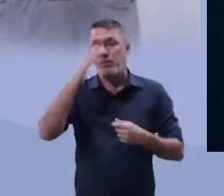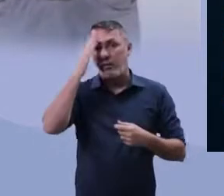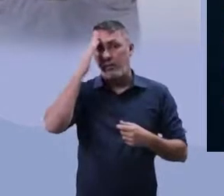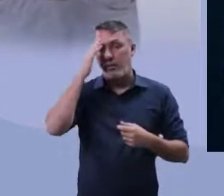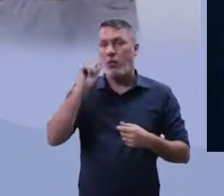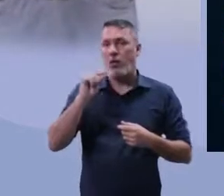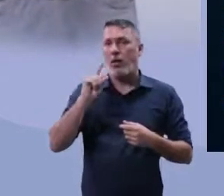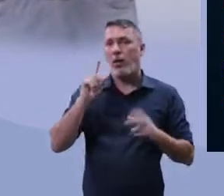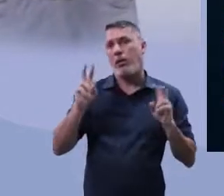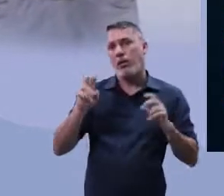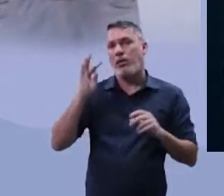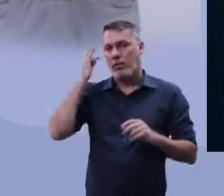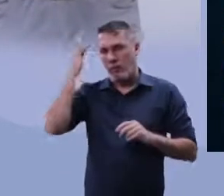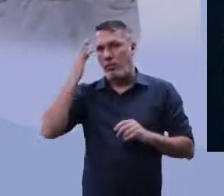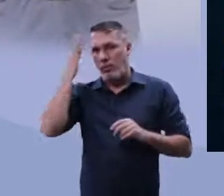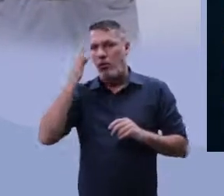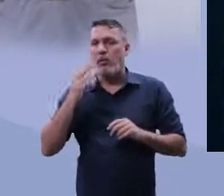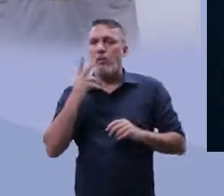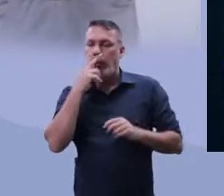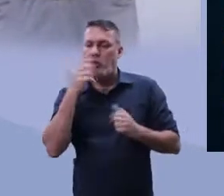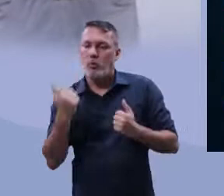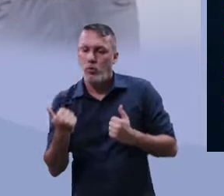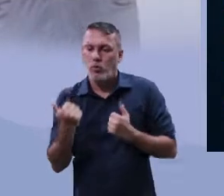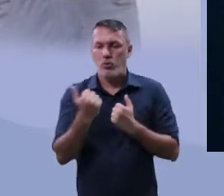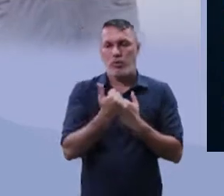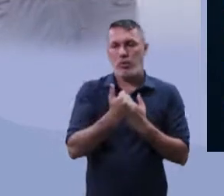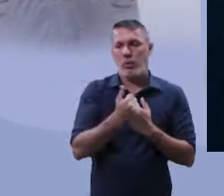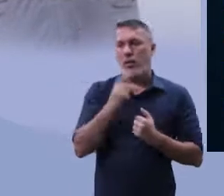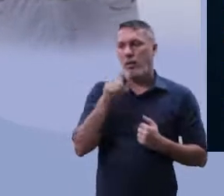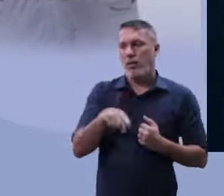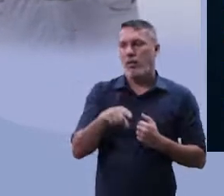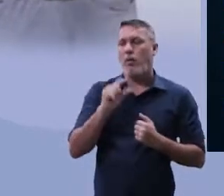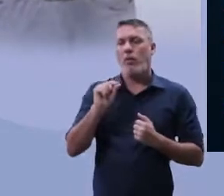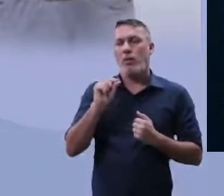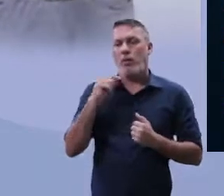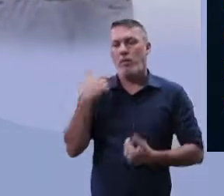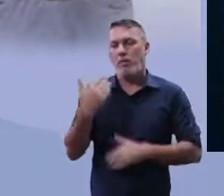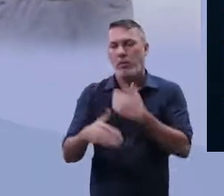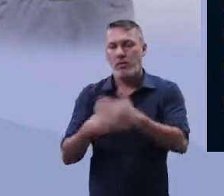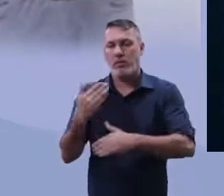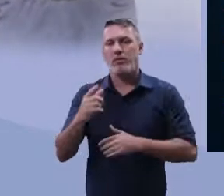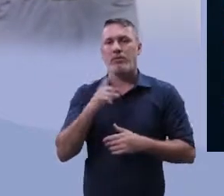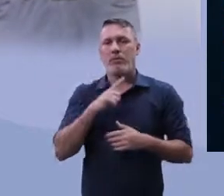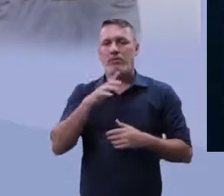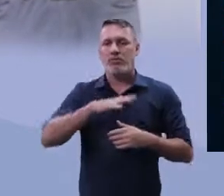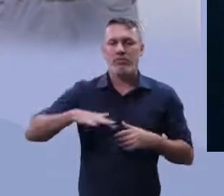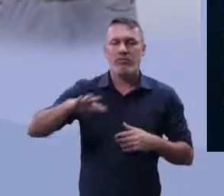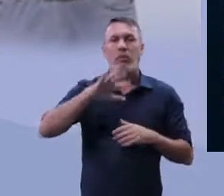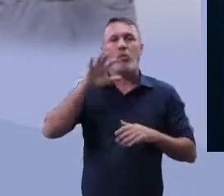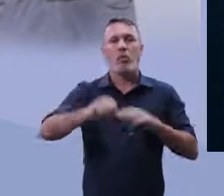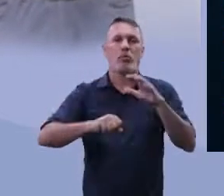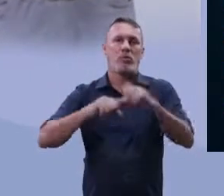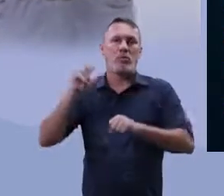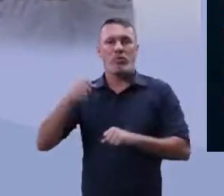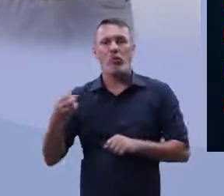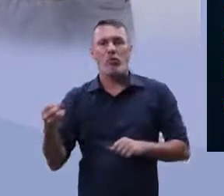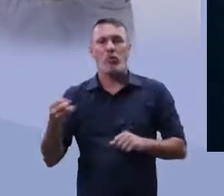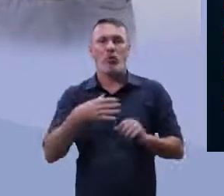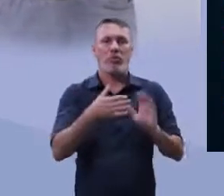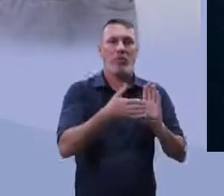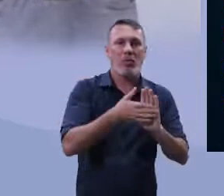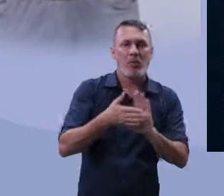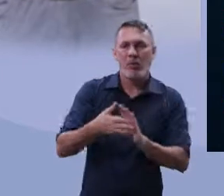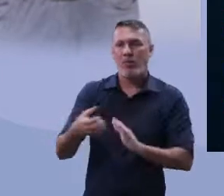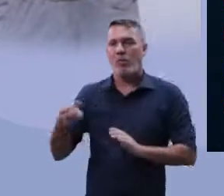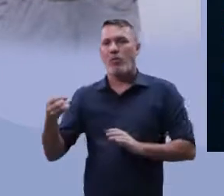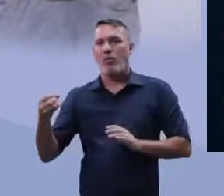que entender que, teoricamente, ele foi uma substituição ao digníssimo processo do feudalismo, com a busca,